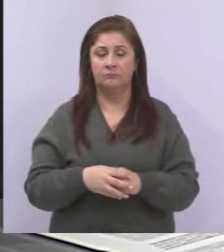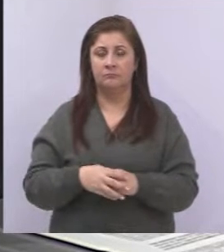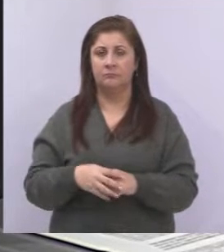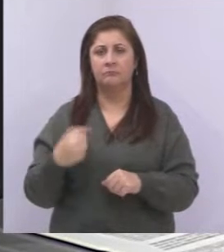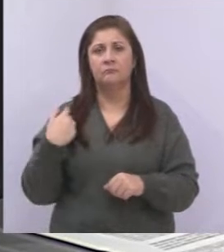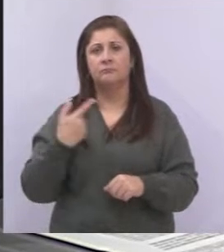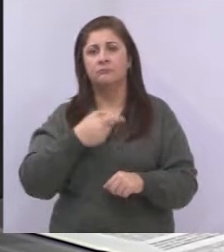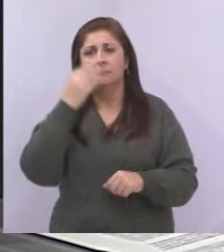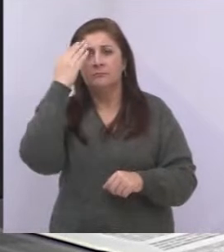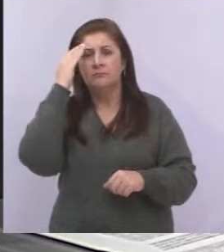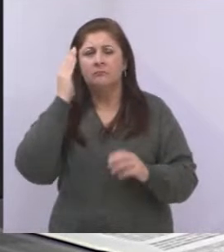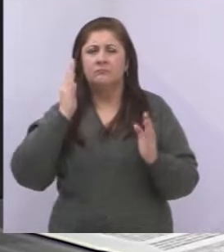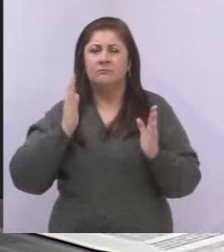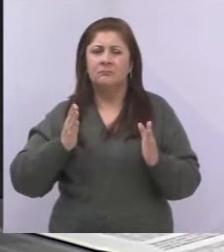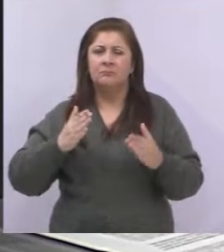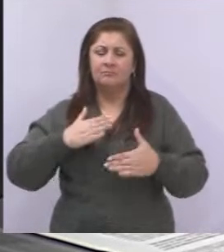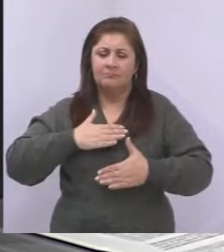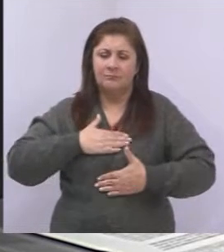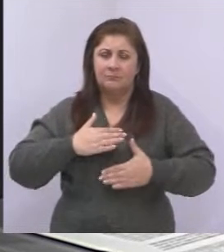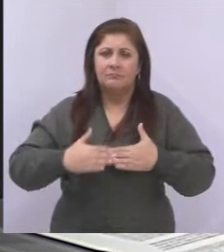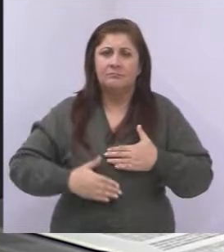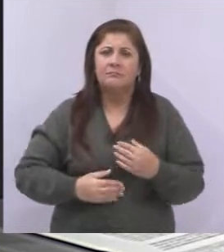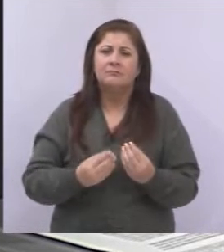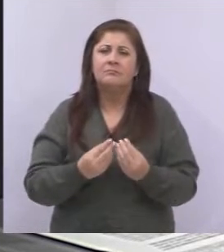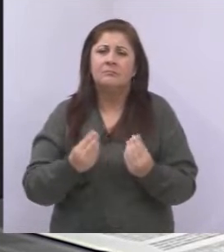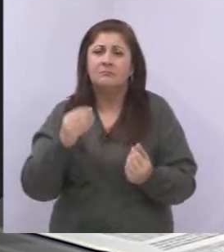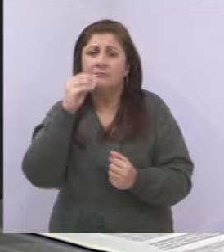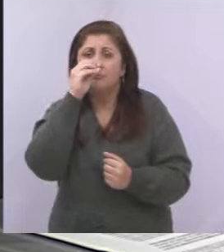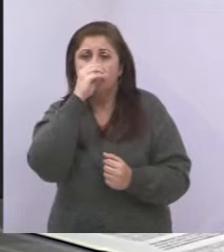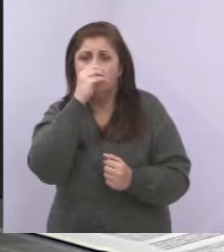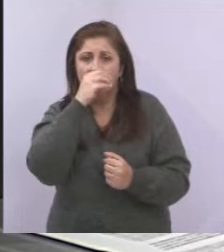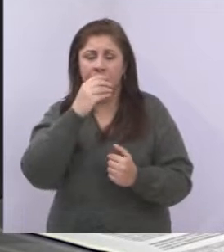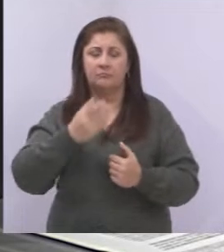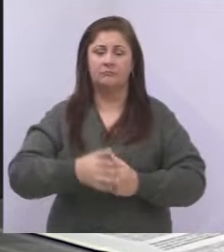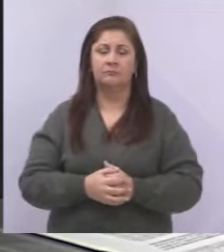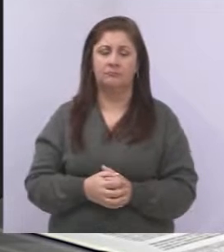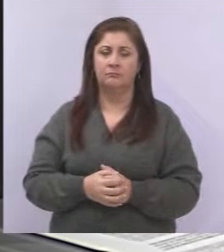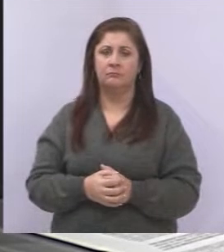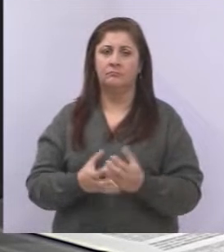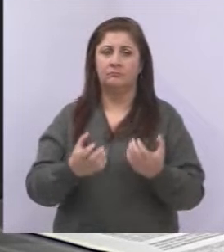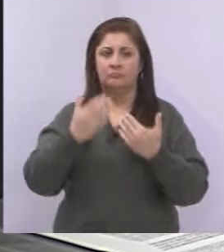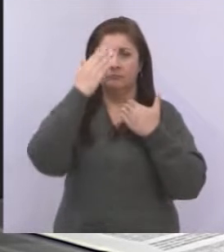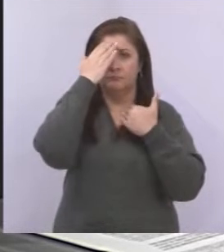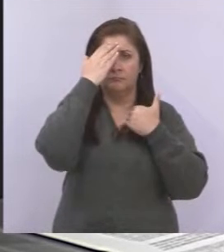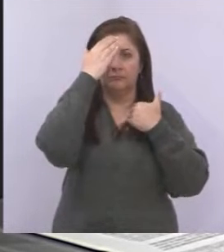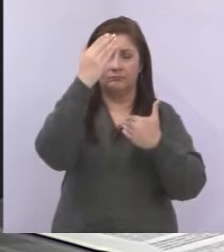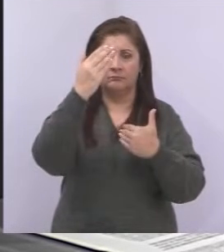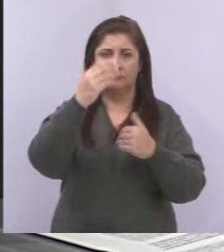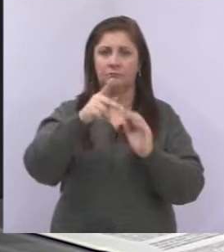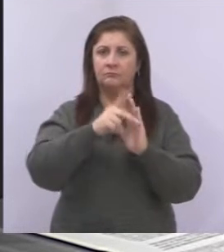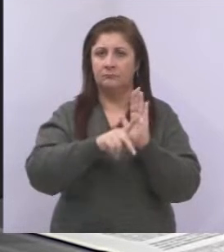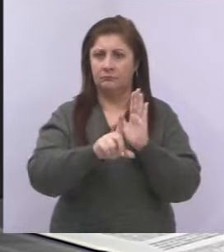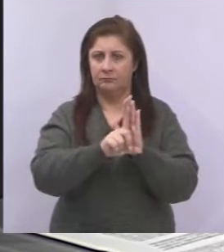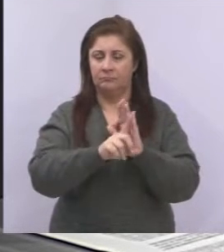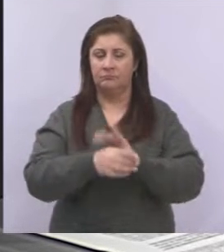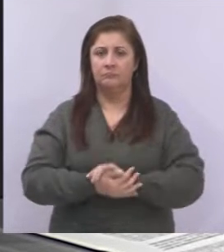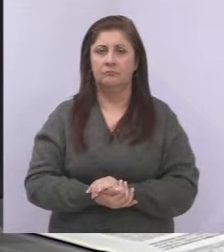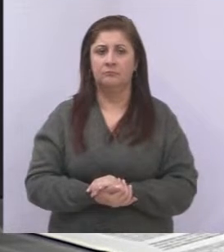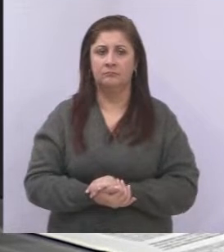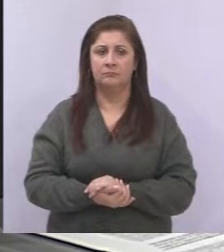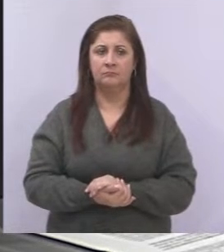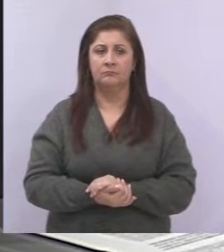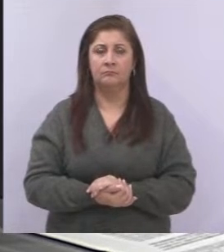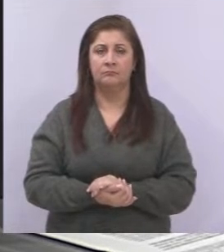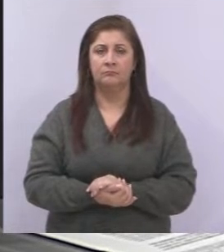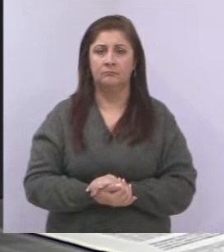estão mais debilitados. Então, eu quero aqui agradecer pela sua propositura, Paulinho,